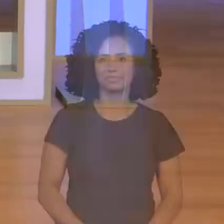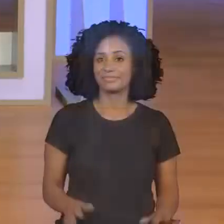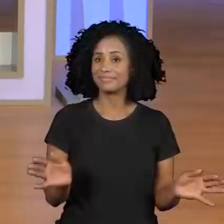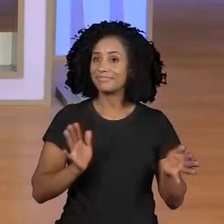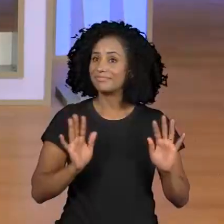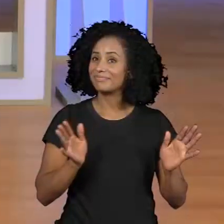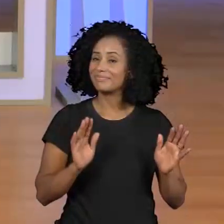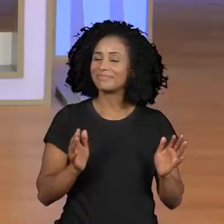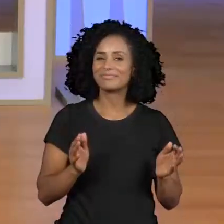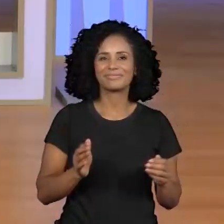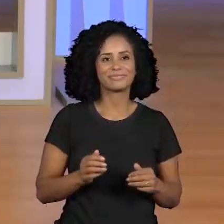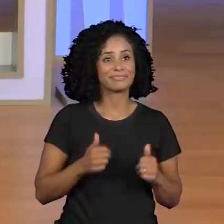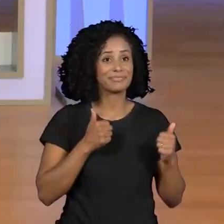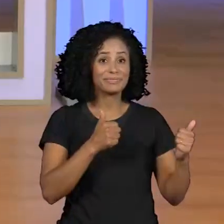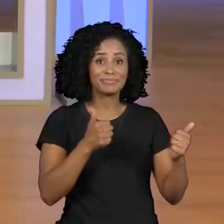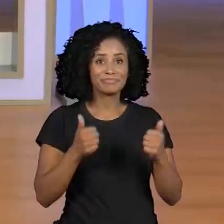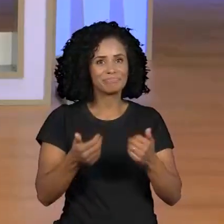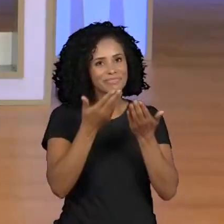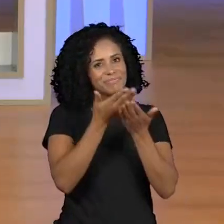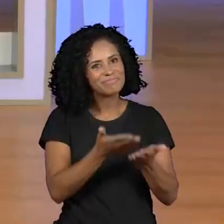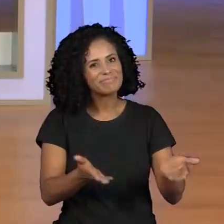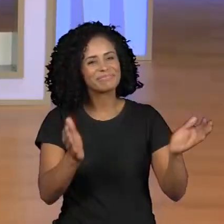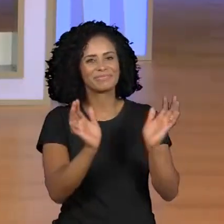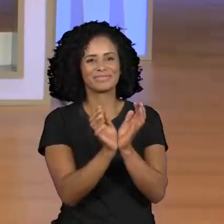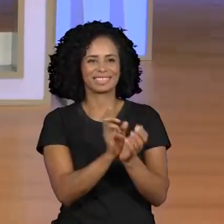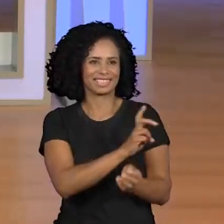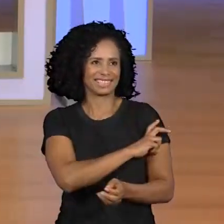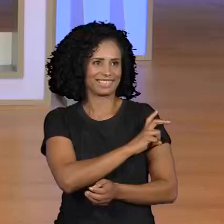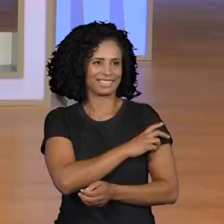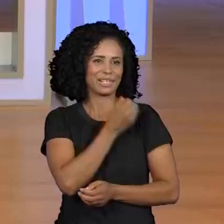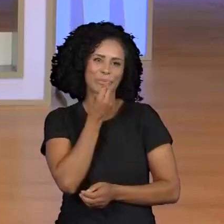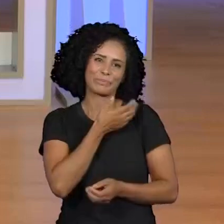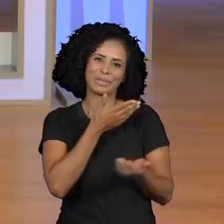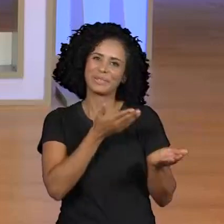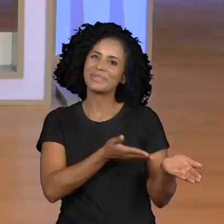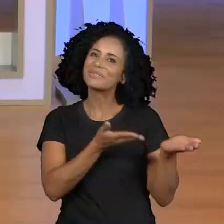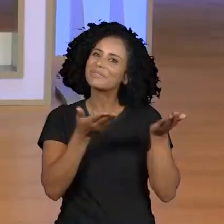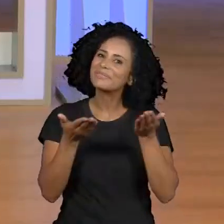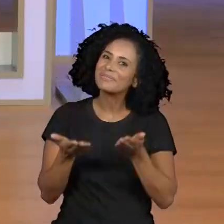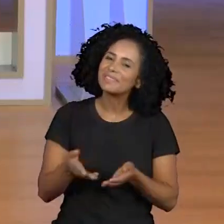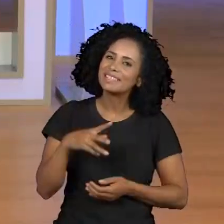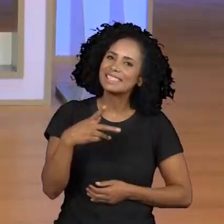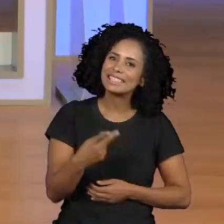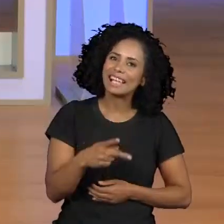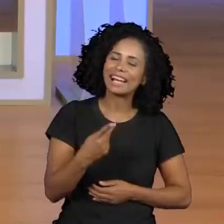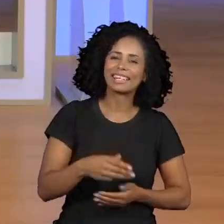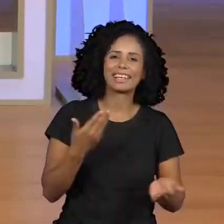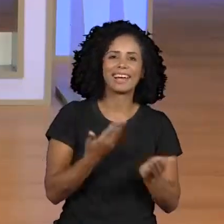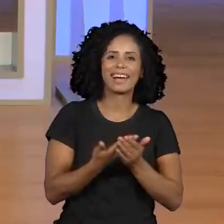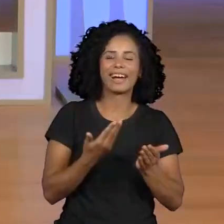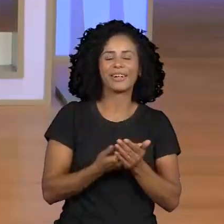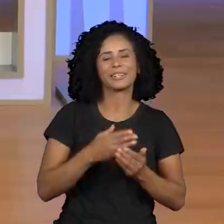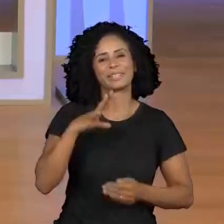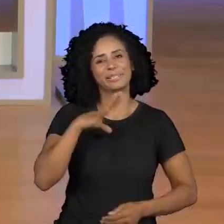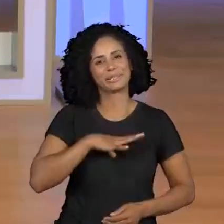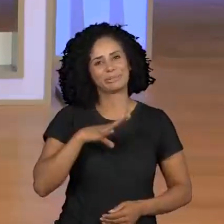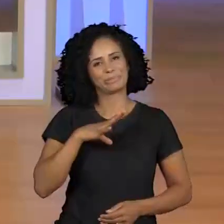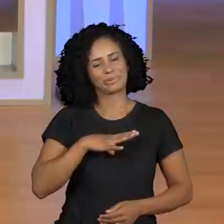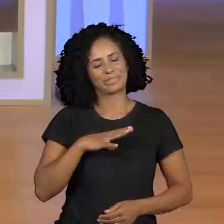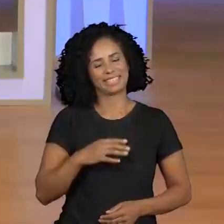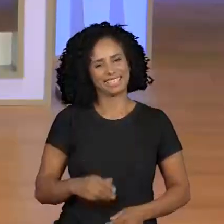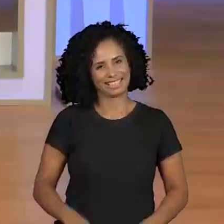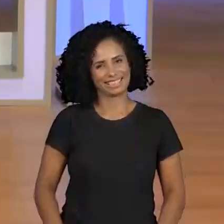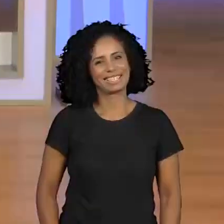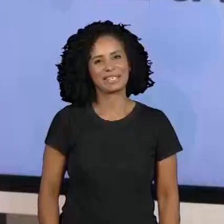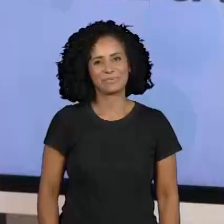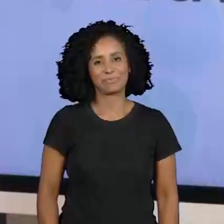o Olá galerinha do 5º ano sejam todos muito bem vindos a nossa aula de língua